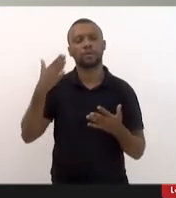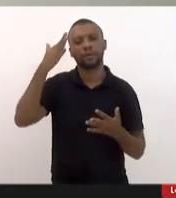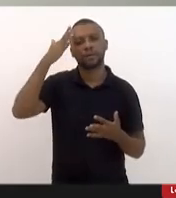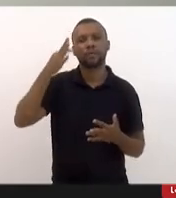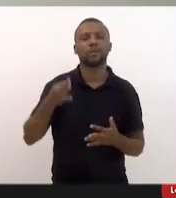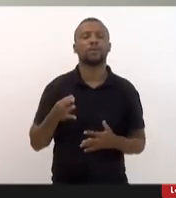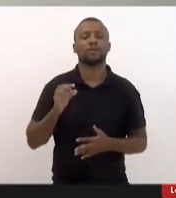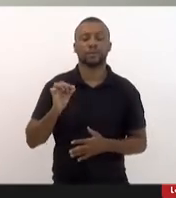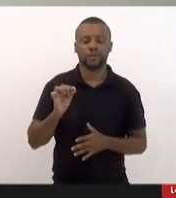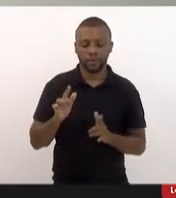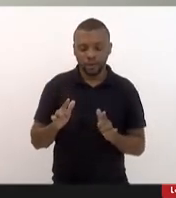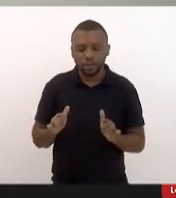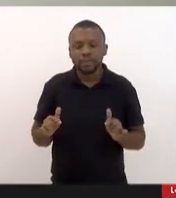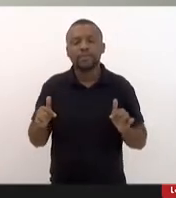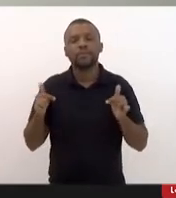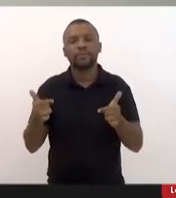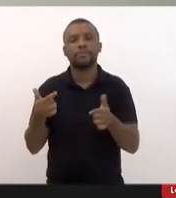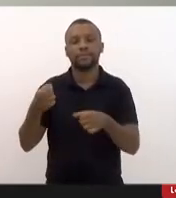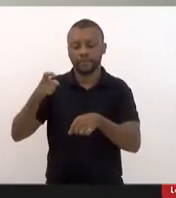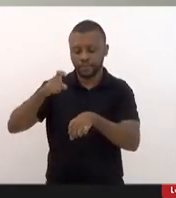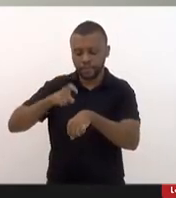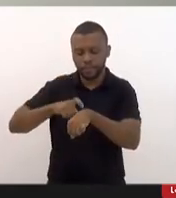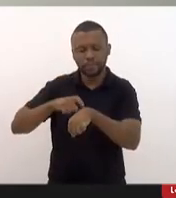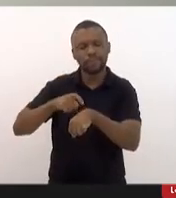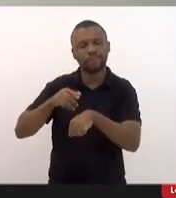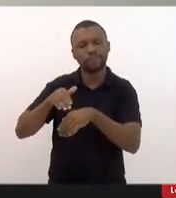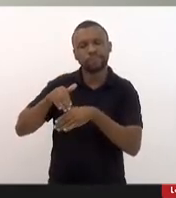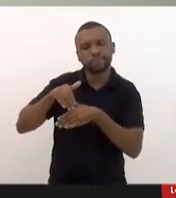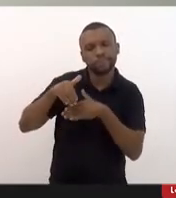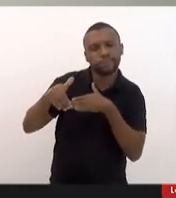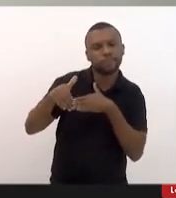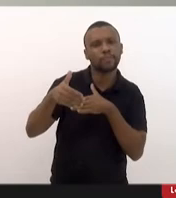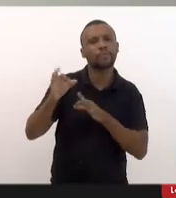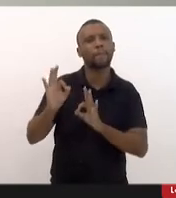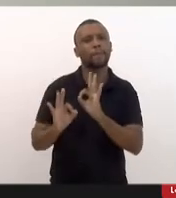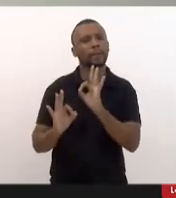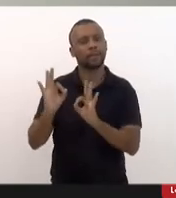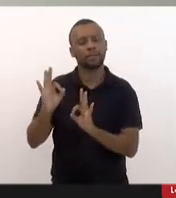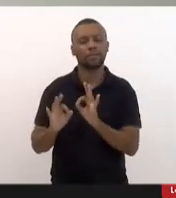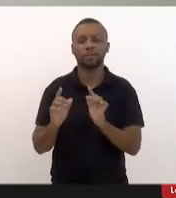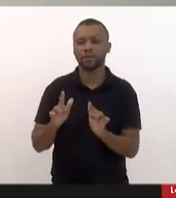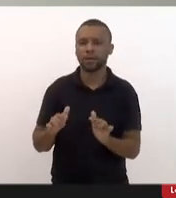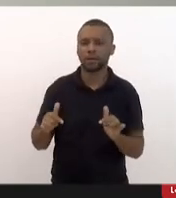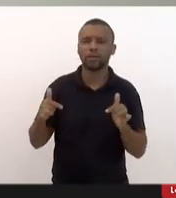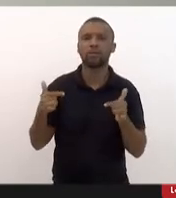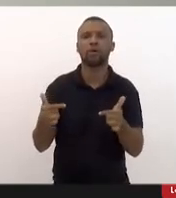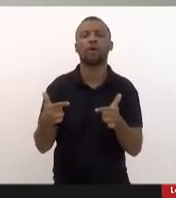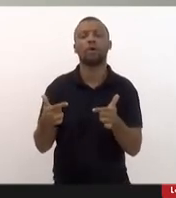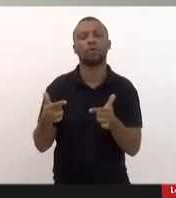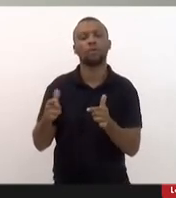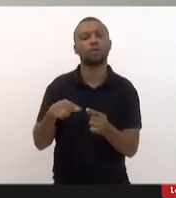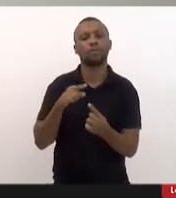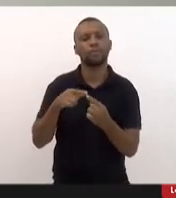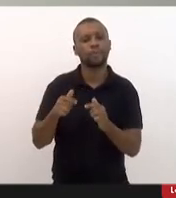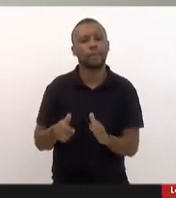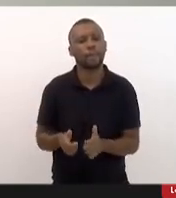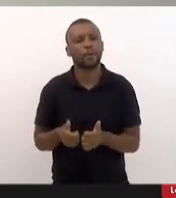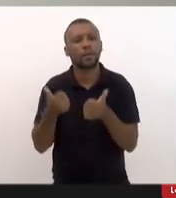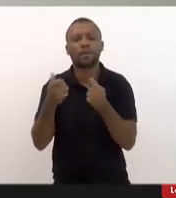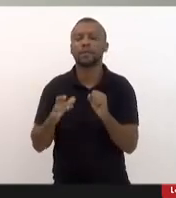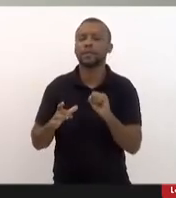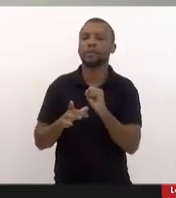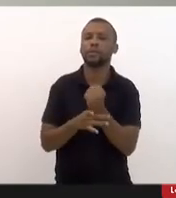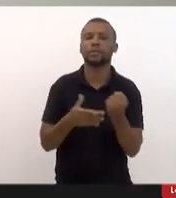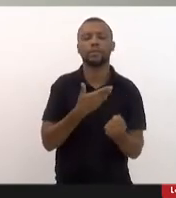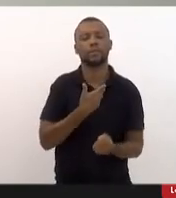talvez até de curto prazo, né, de planejamento de ações para a melhoria da segurança pública e principalmente dessa sensação, acho